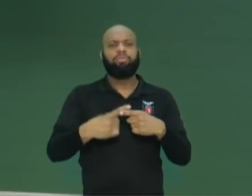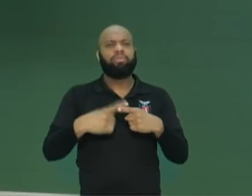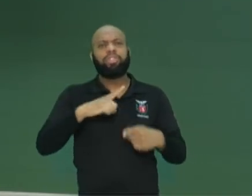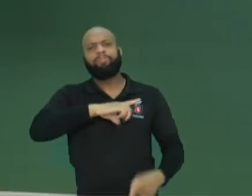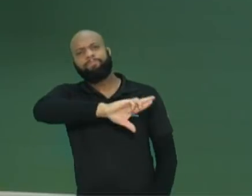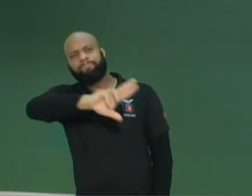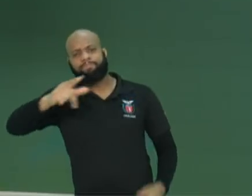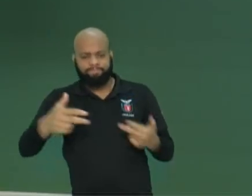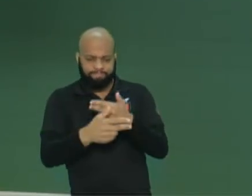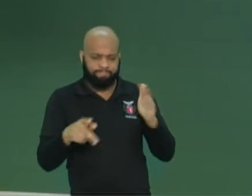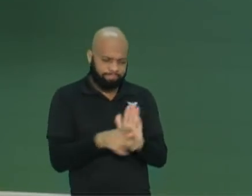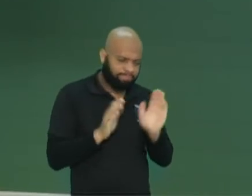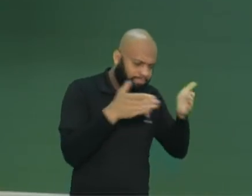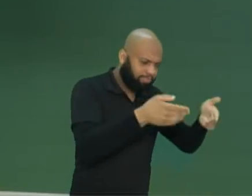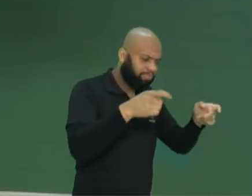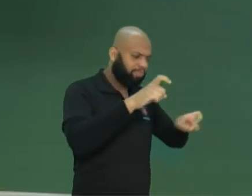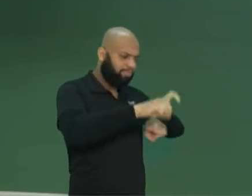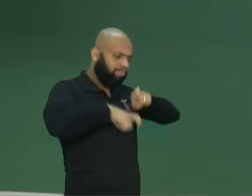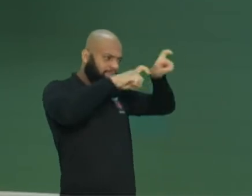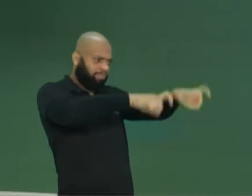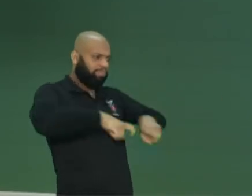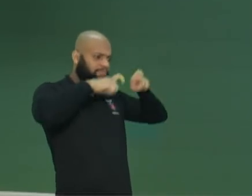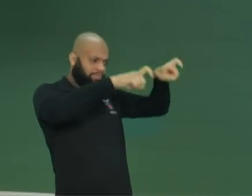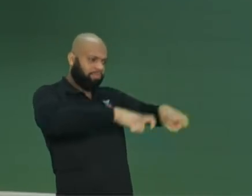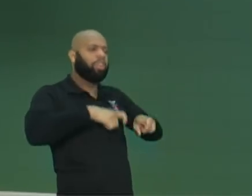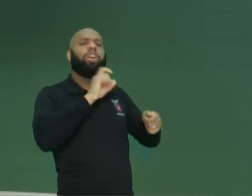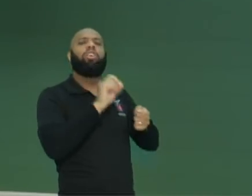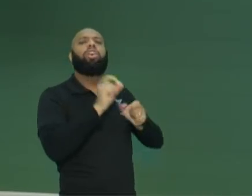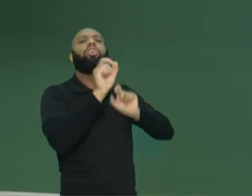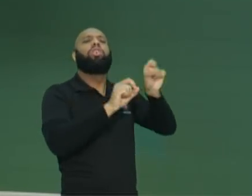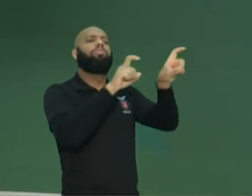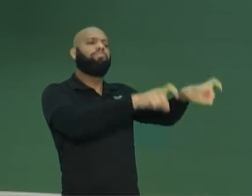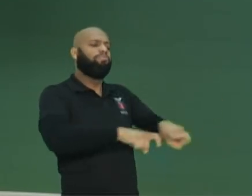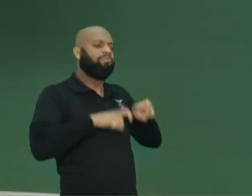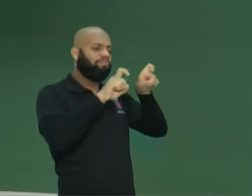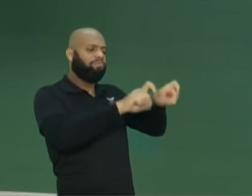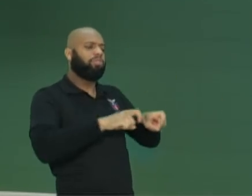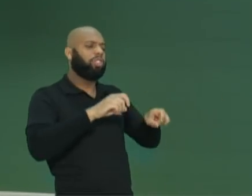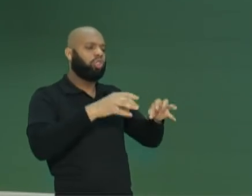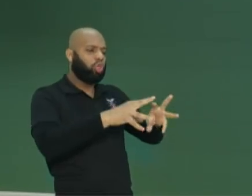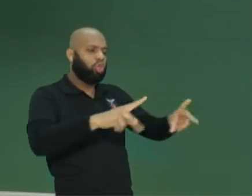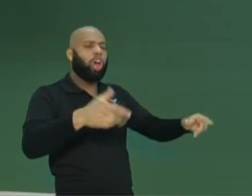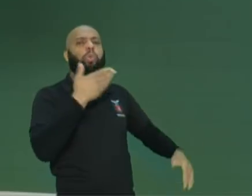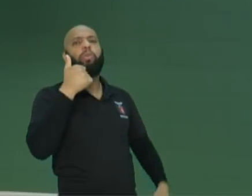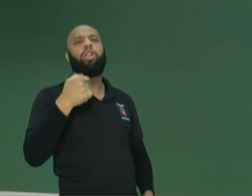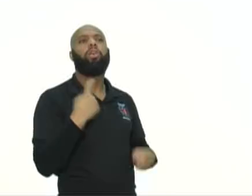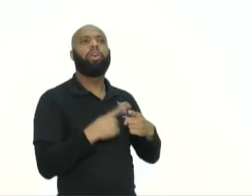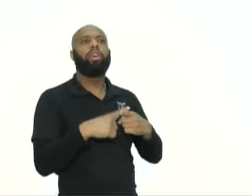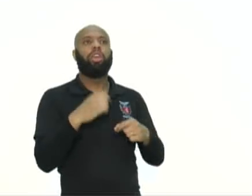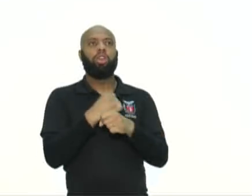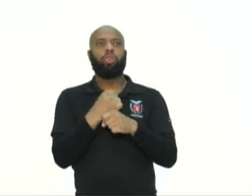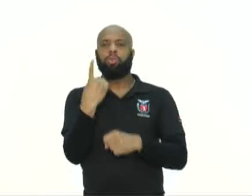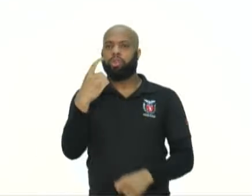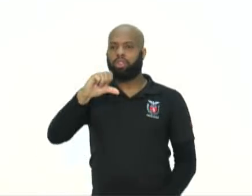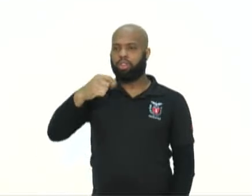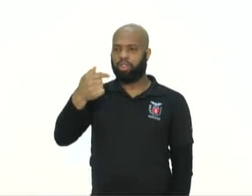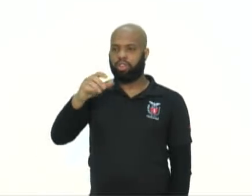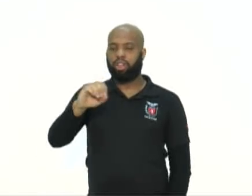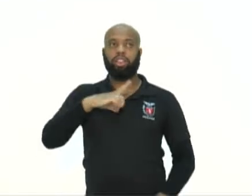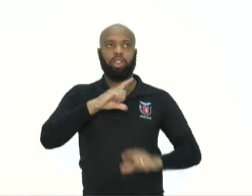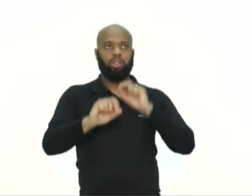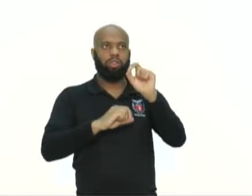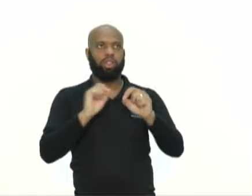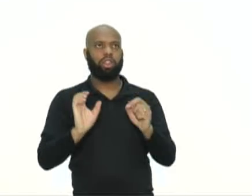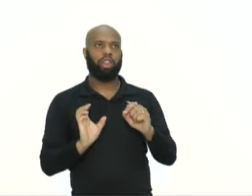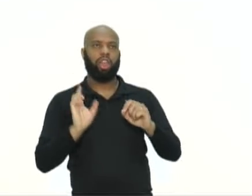atividade ali voltada para a agricultura? O que foi feito ali para que esse solo melhorasse? Na década de 70, a Embrapa,